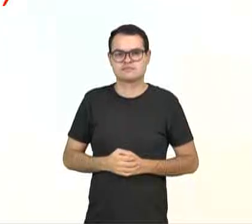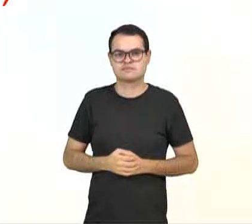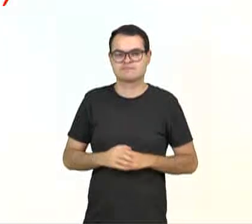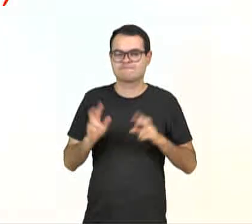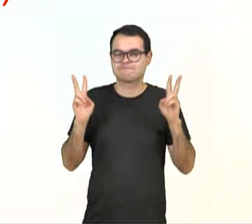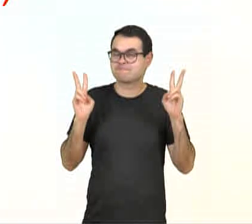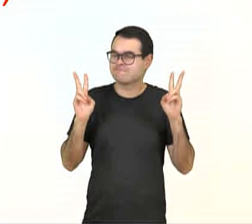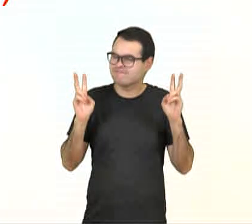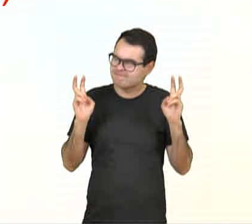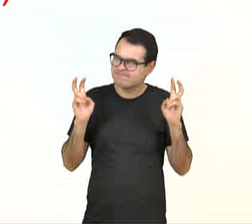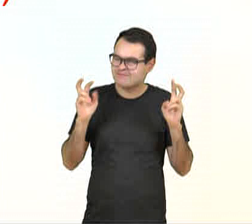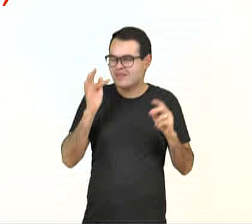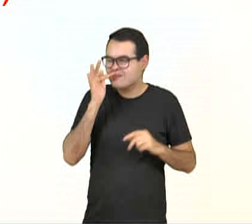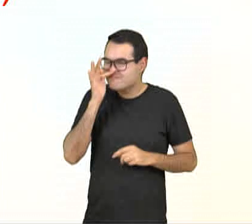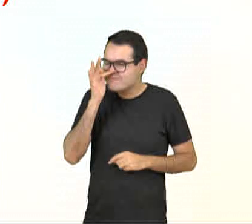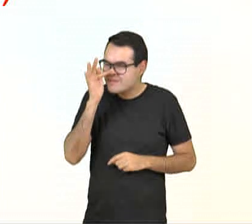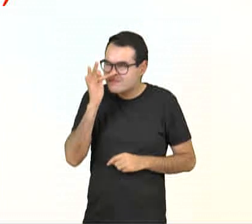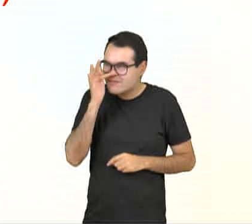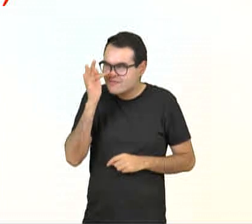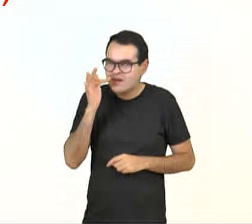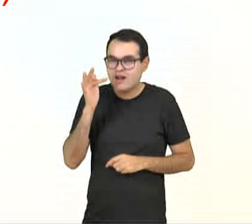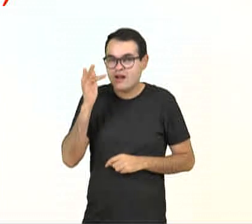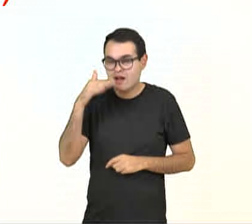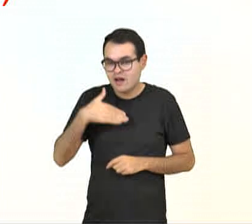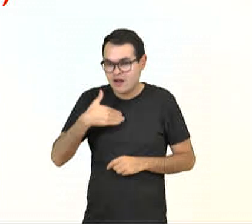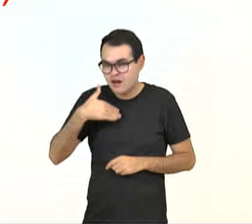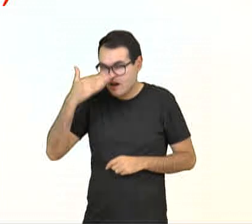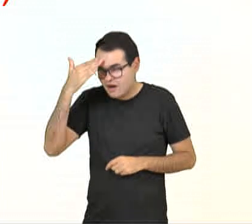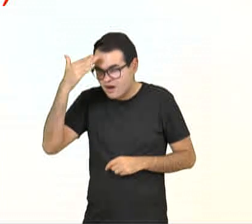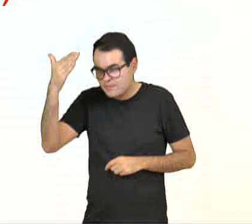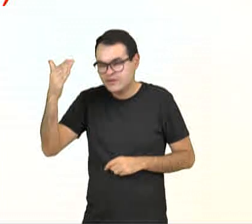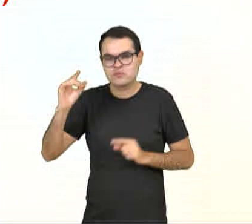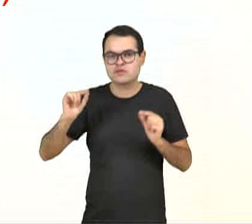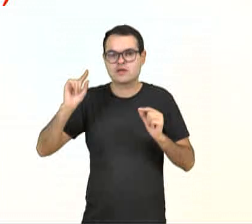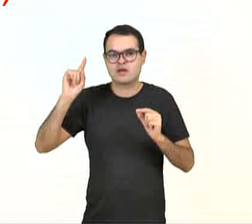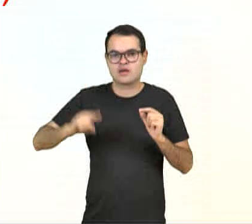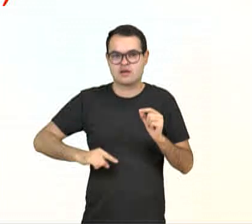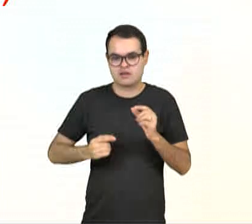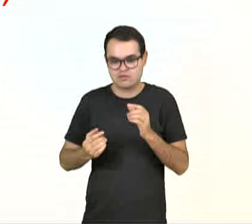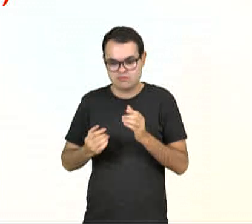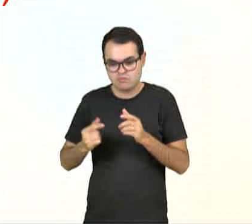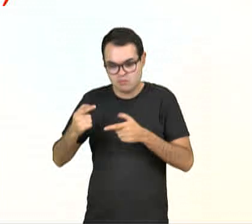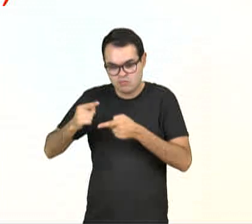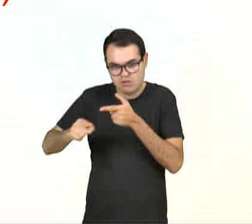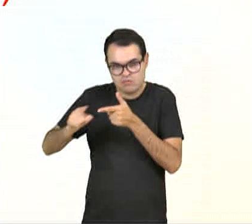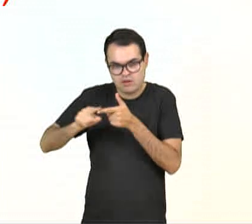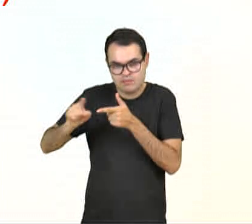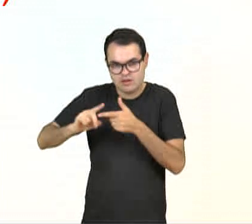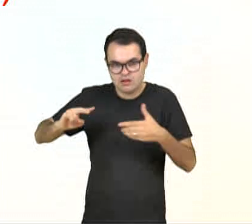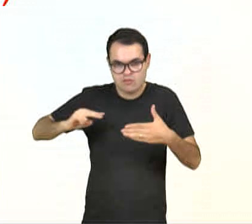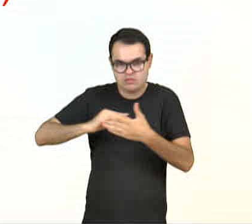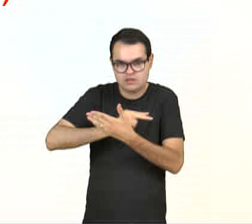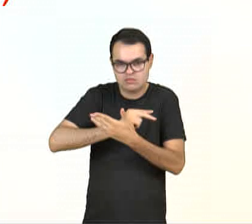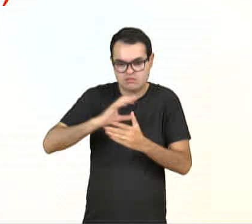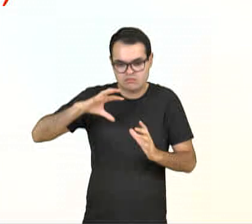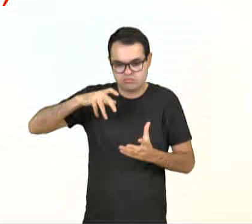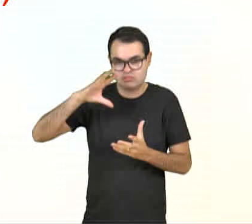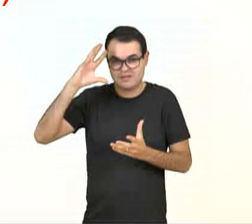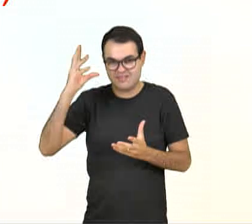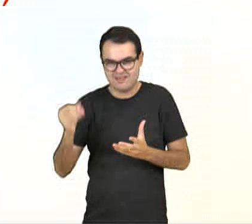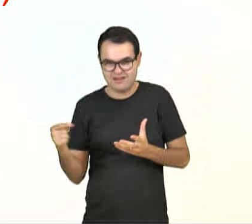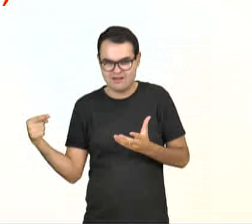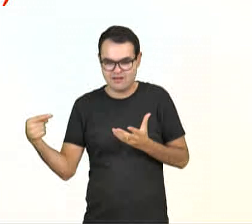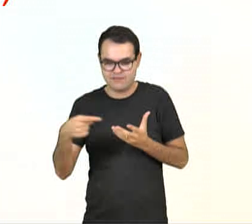Primavera Árabe, um conflito originário do continente africano, teve quais países que aderiram a essas